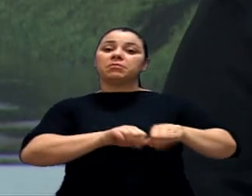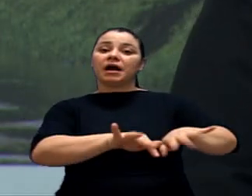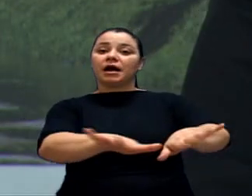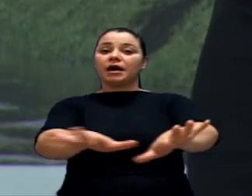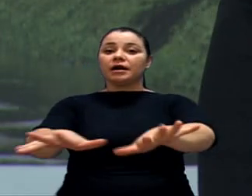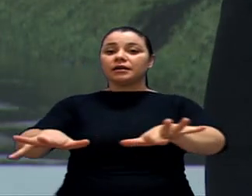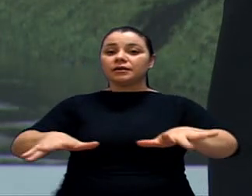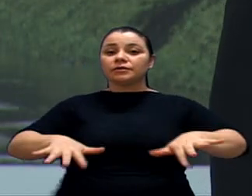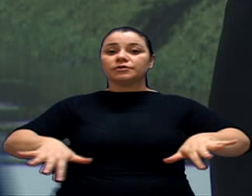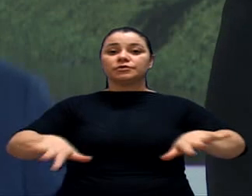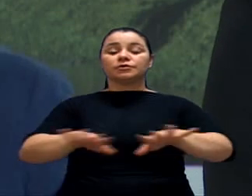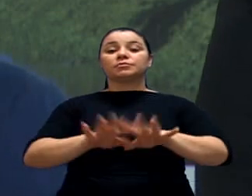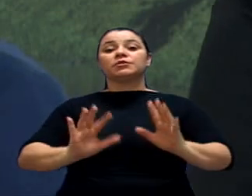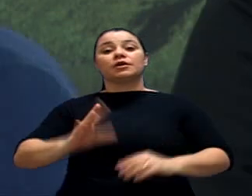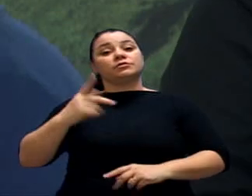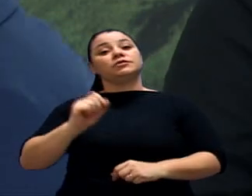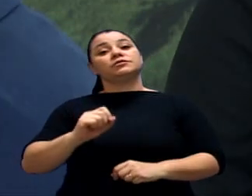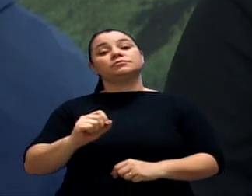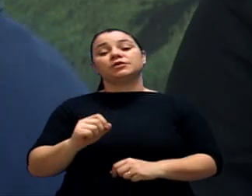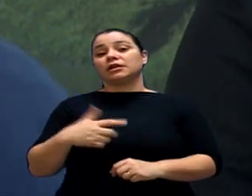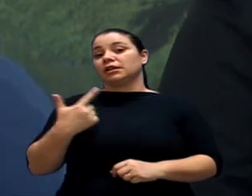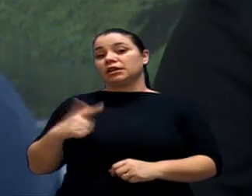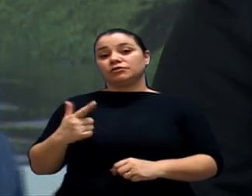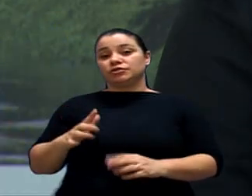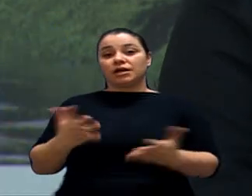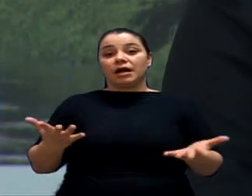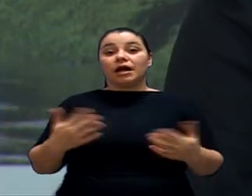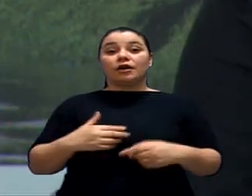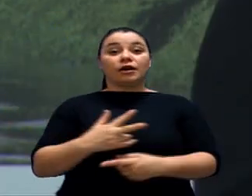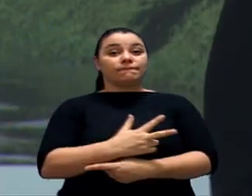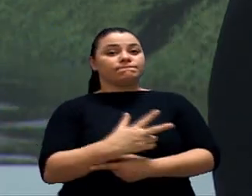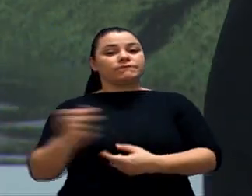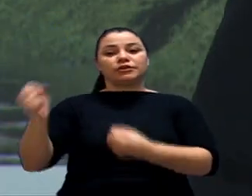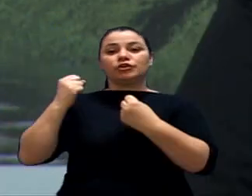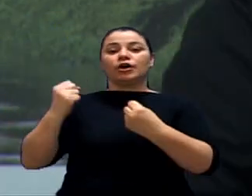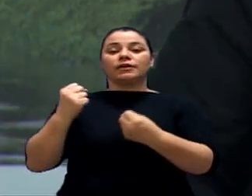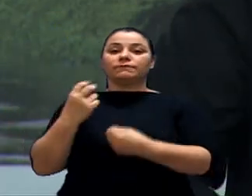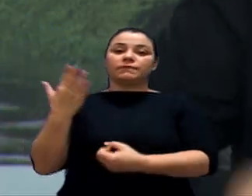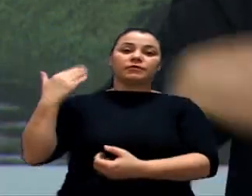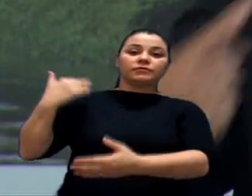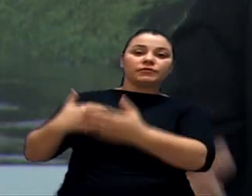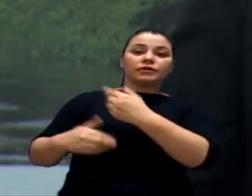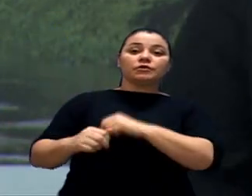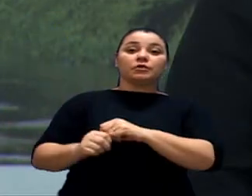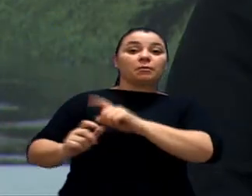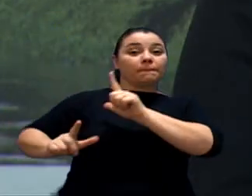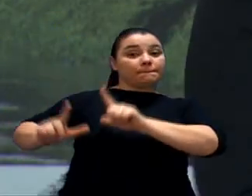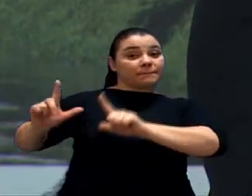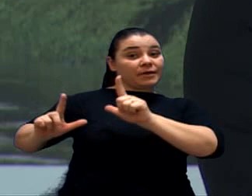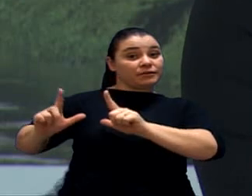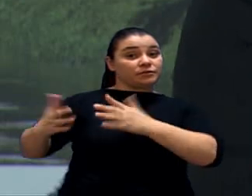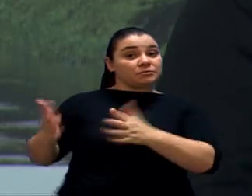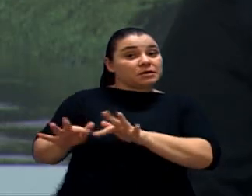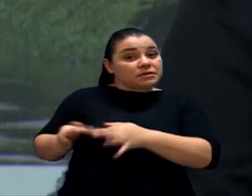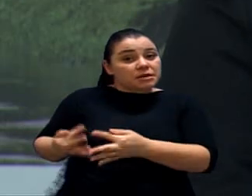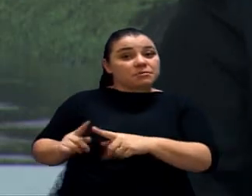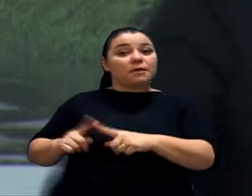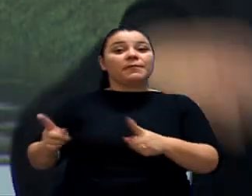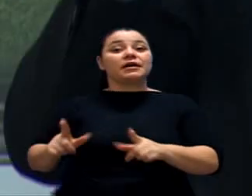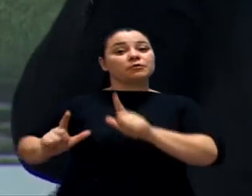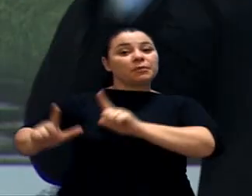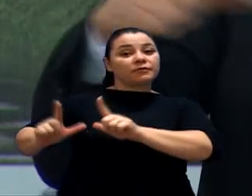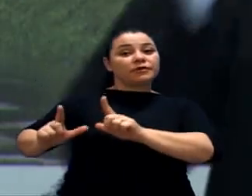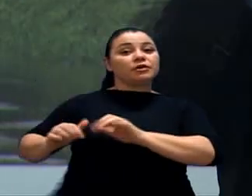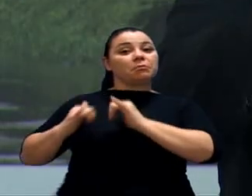assim ocorre e não ocorria. Conseguimos vitórias lá atrás, conseguimos uma TV, ó, coisa parece simples, mas uma TV